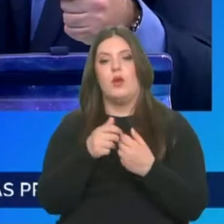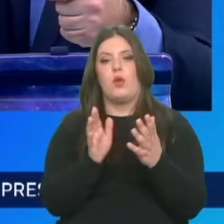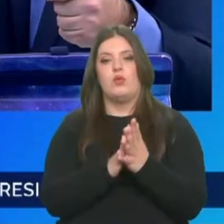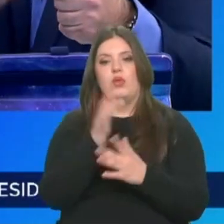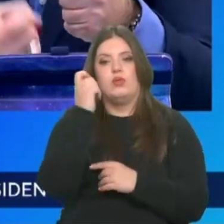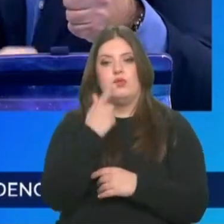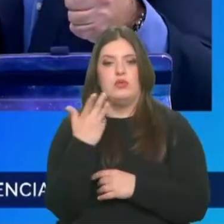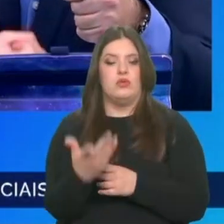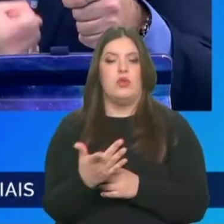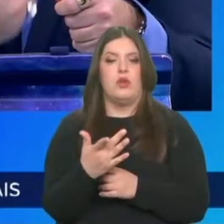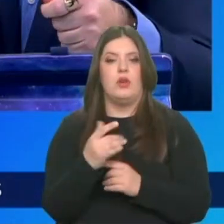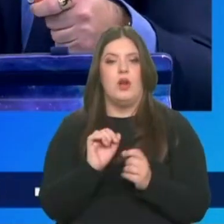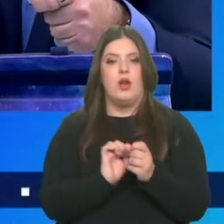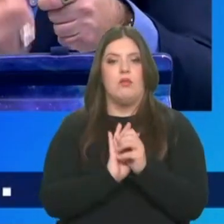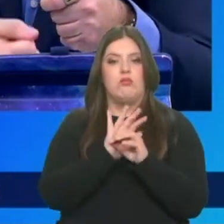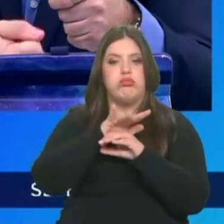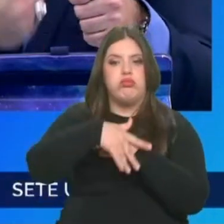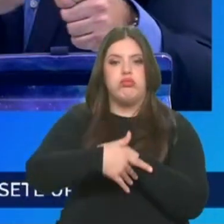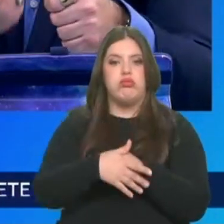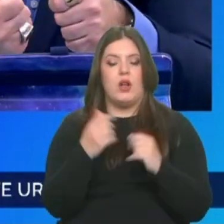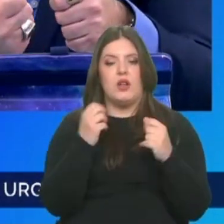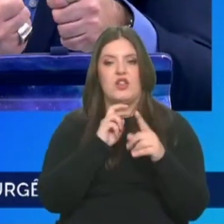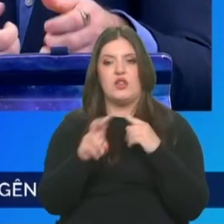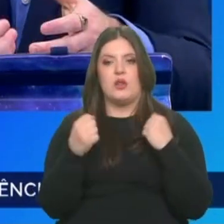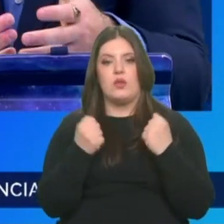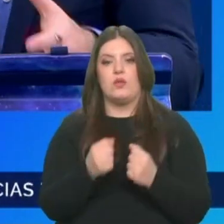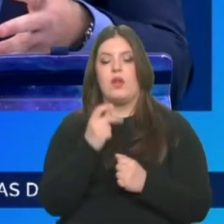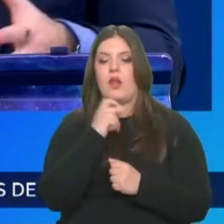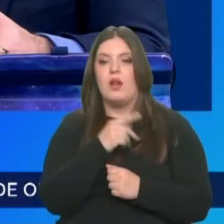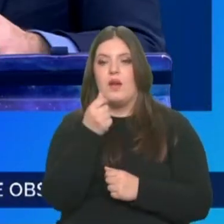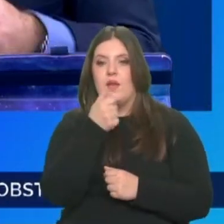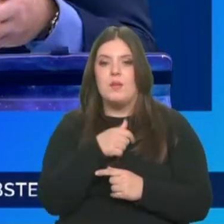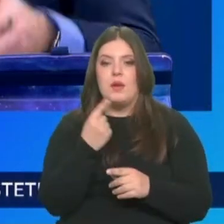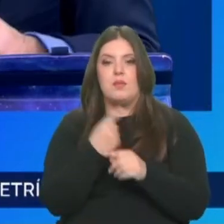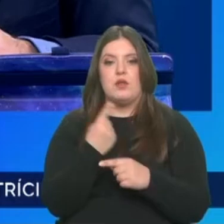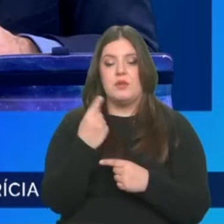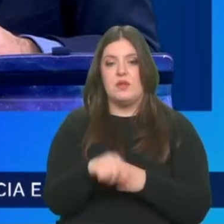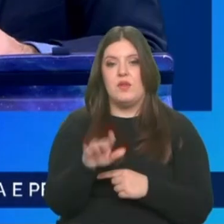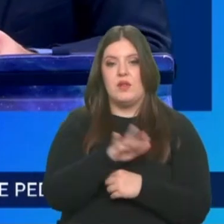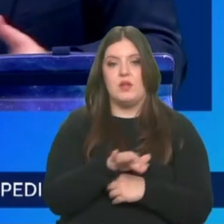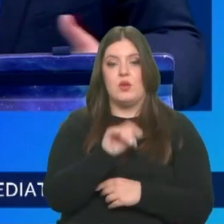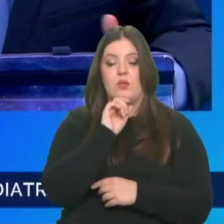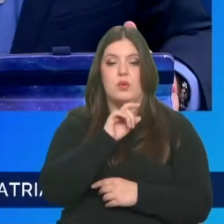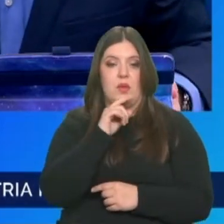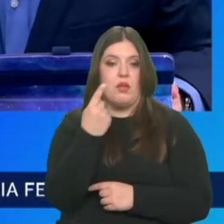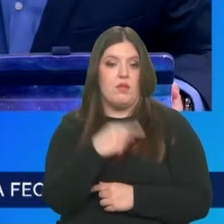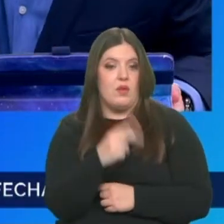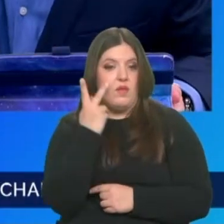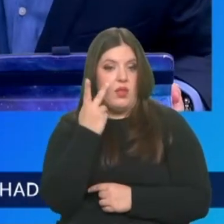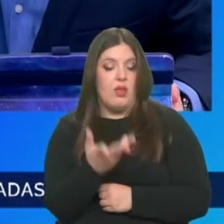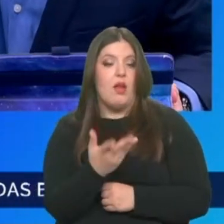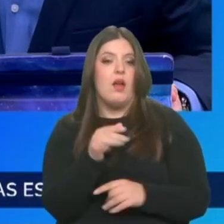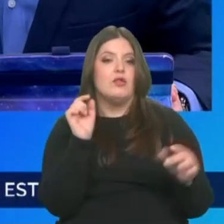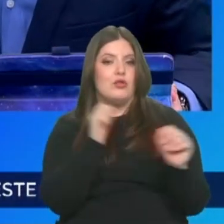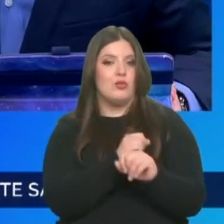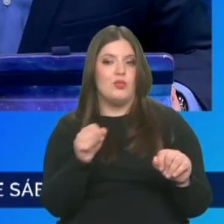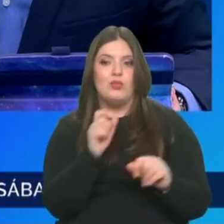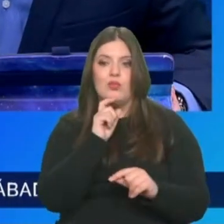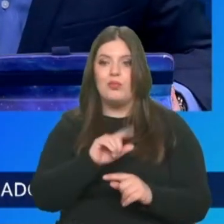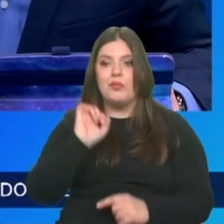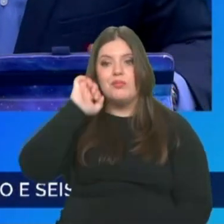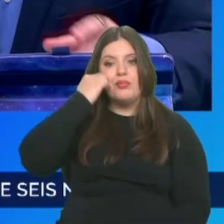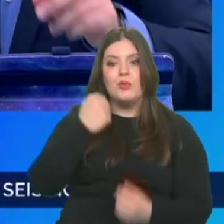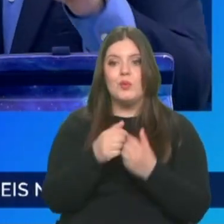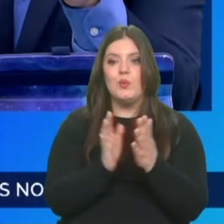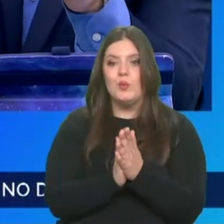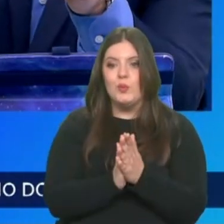história eruptiva, extremamente energética da Ana Vermelha. É que mesmo se estiver na zona de habitabilidade, estas explosões podem ameaçar tudo